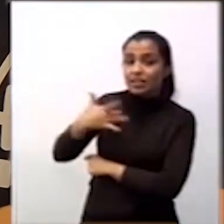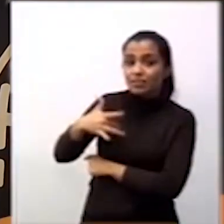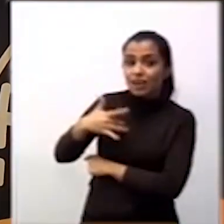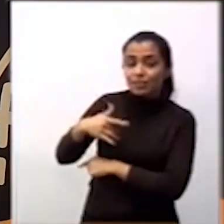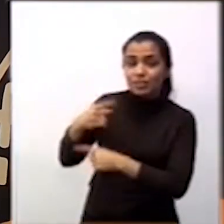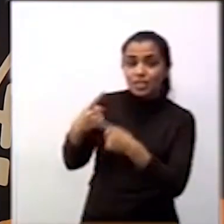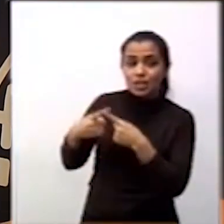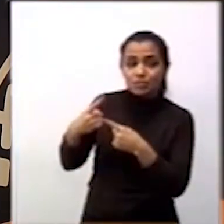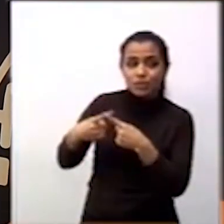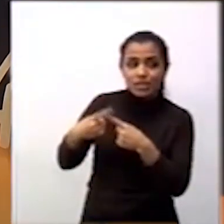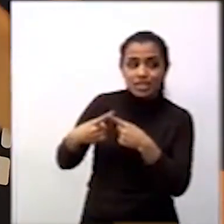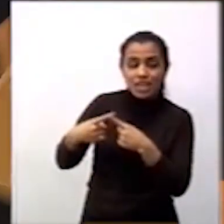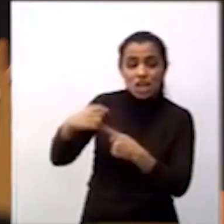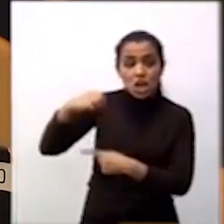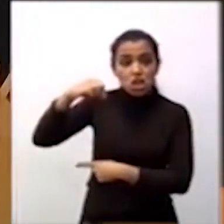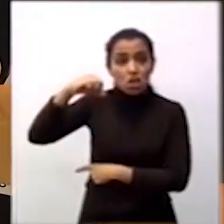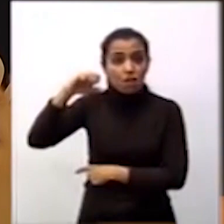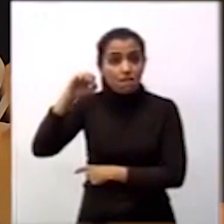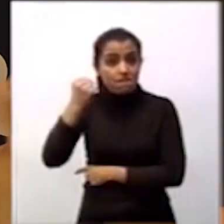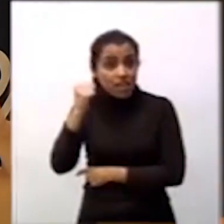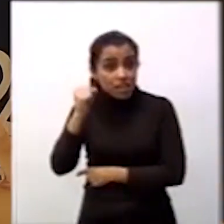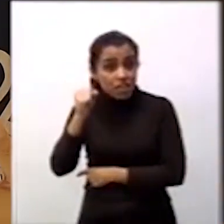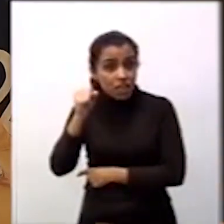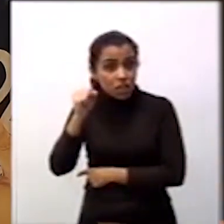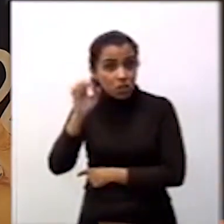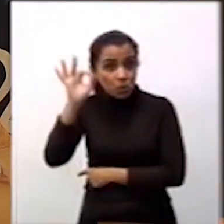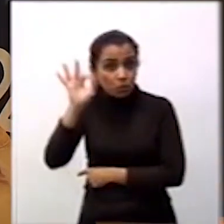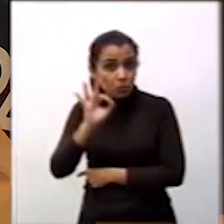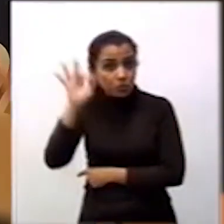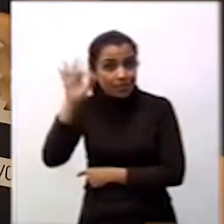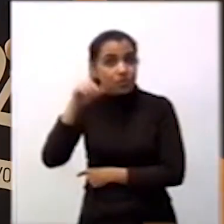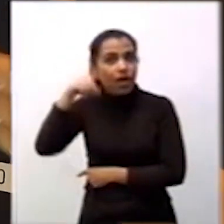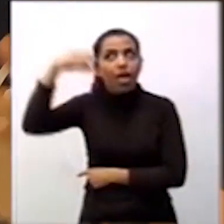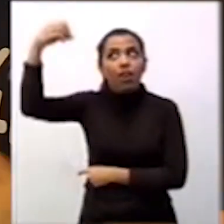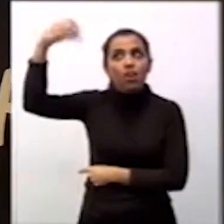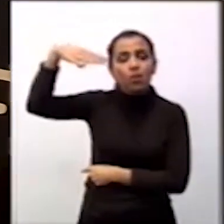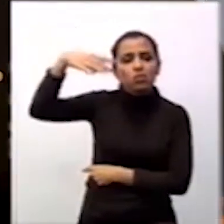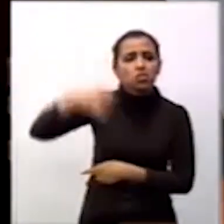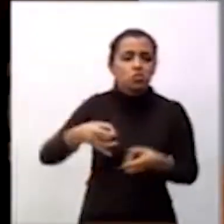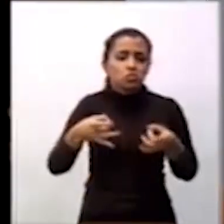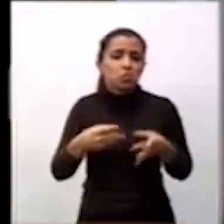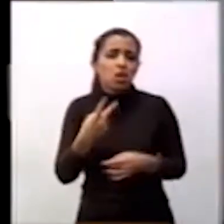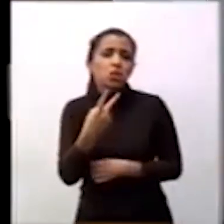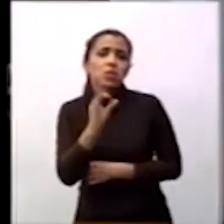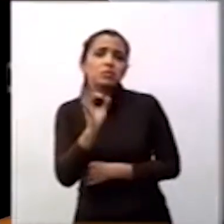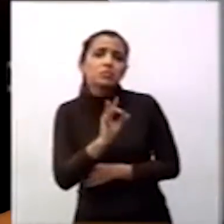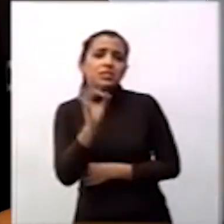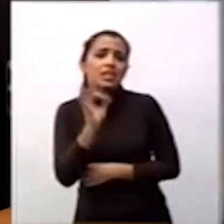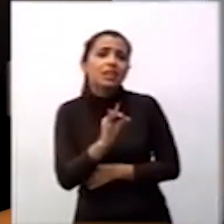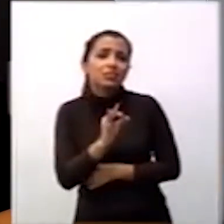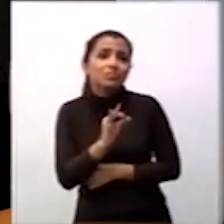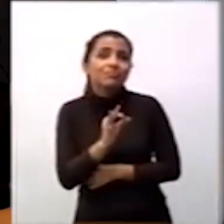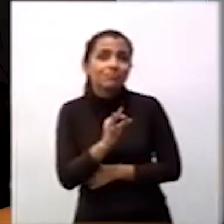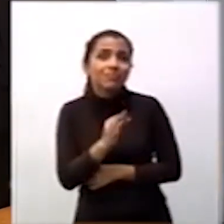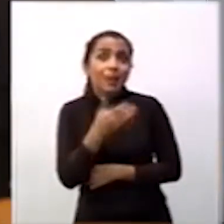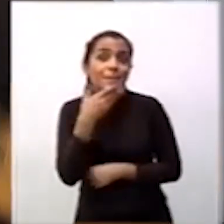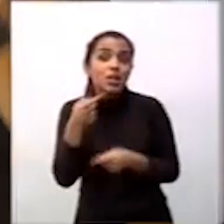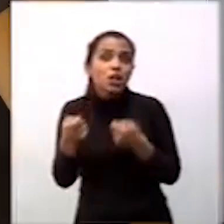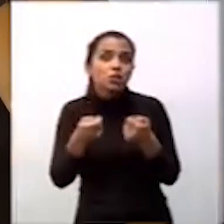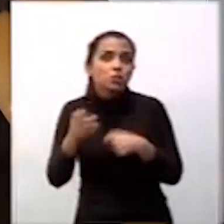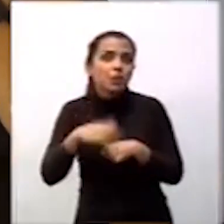é transformada em calor, 98% é transformada em luz. Totalmente o contrário das lâmpadas